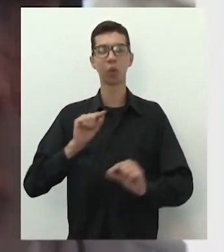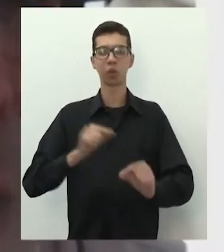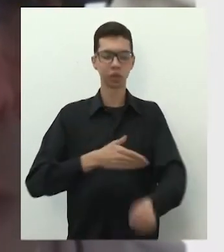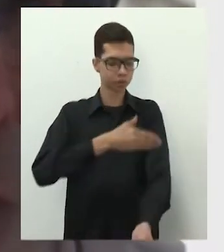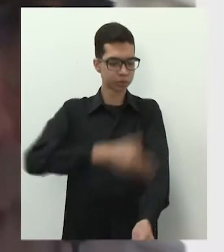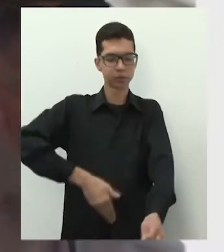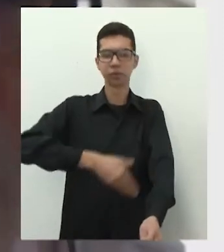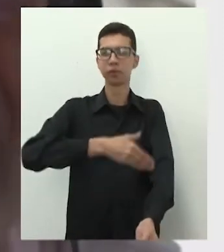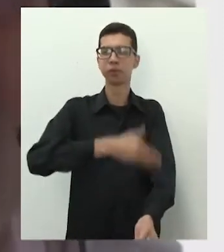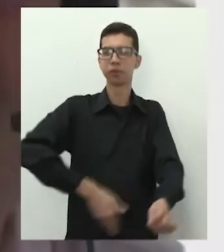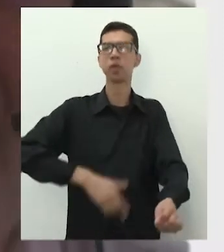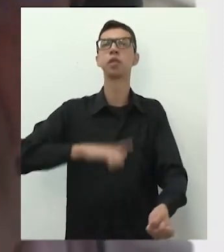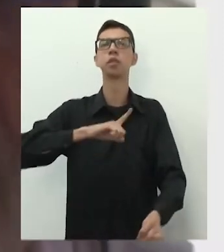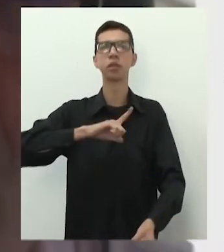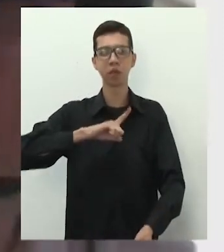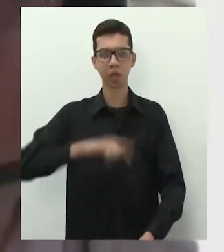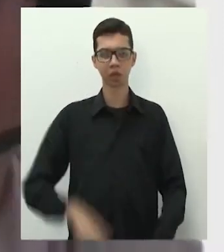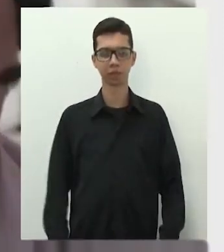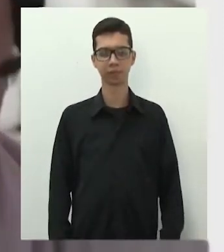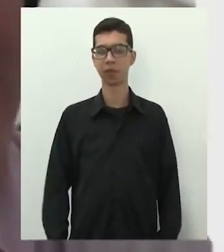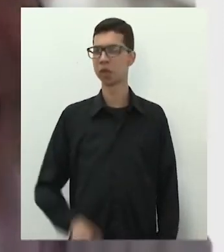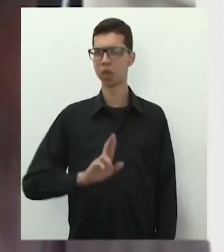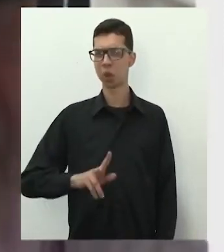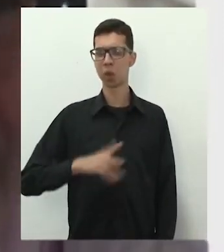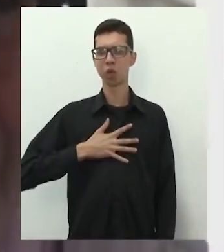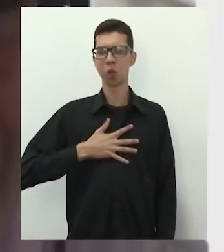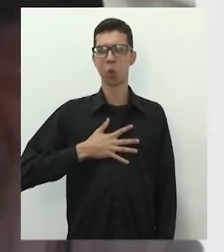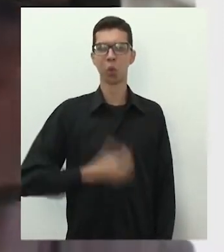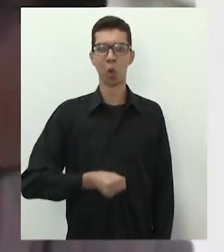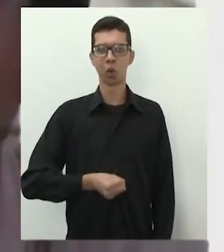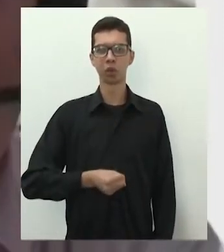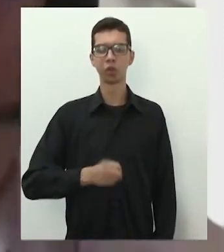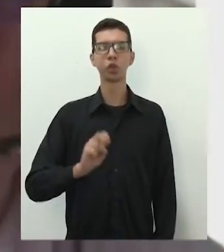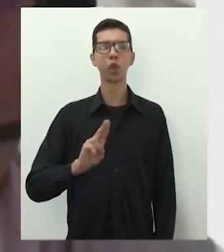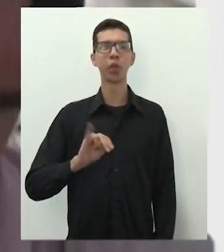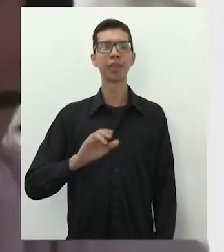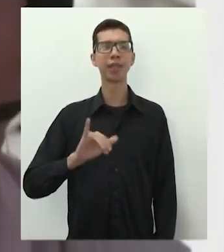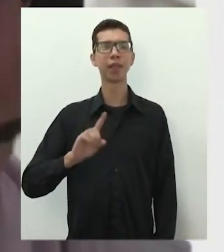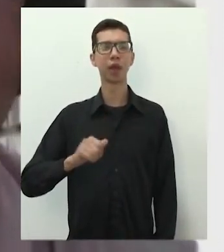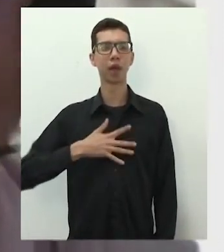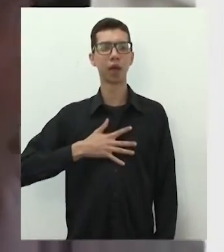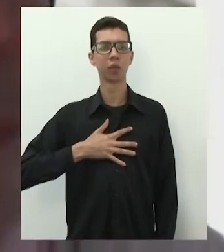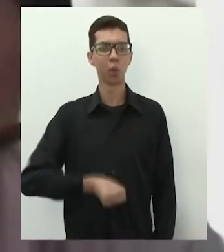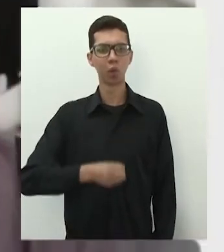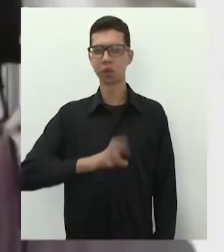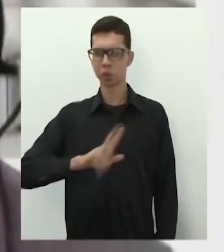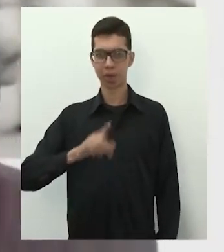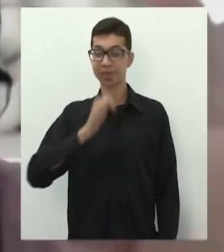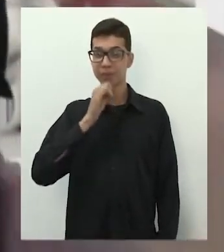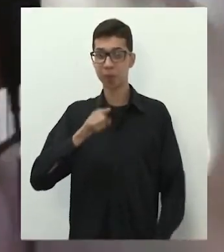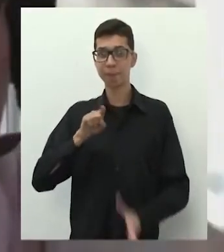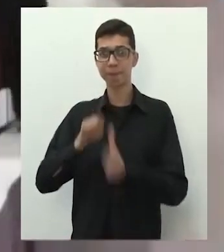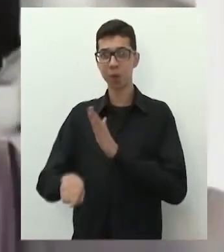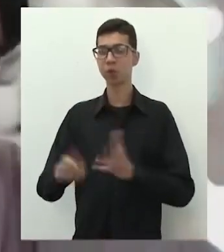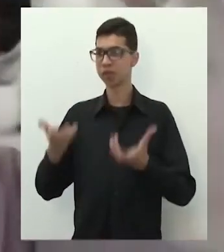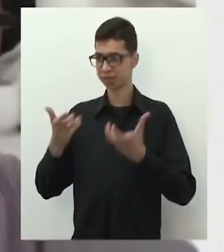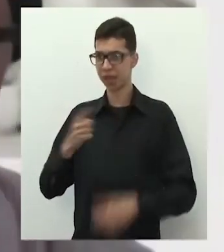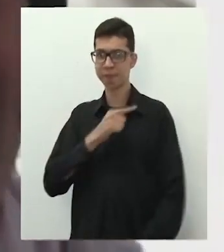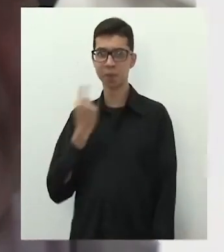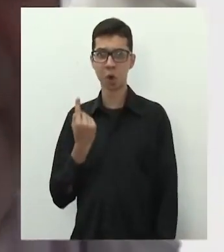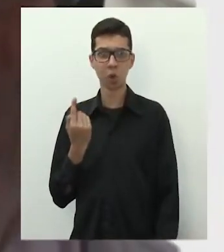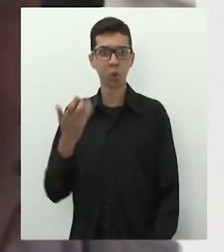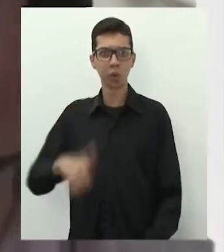você arregaçar a manguinha das meninas, eu estou falando principalmente de meninas, mas acontece em meninos também, na sua escola,